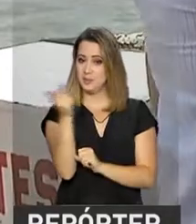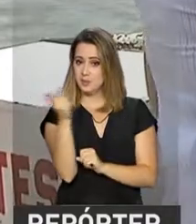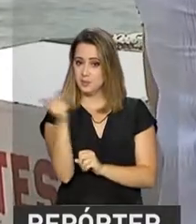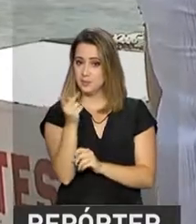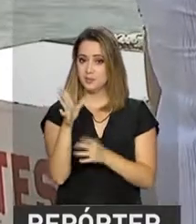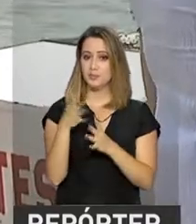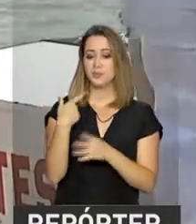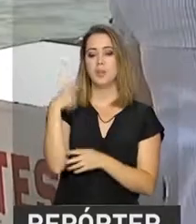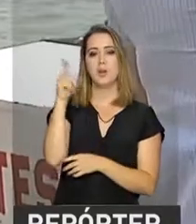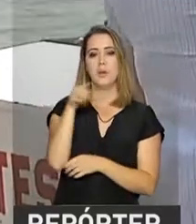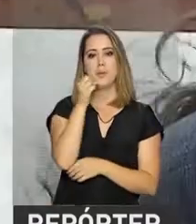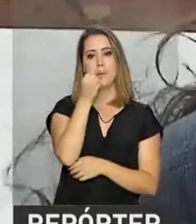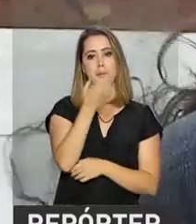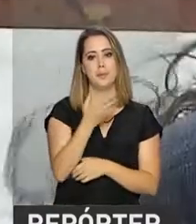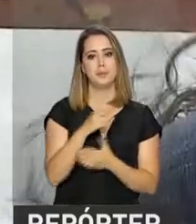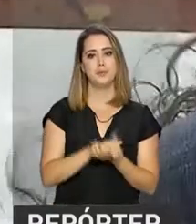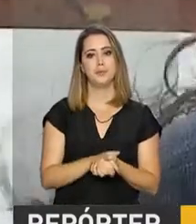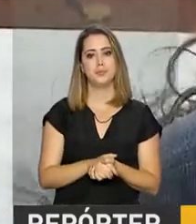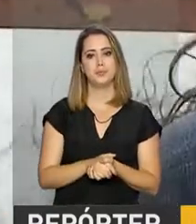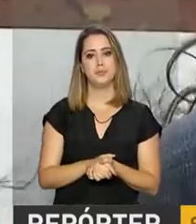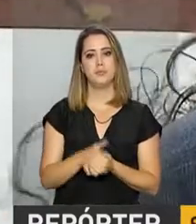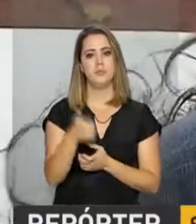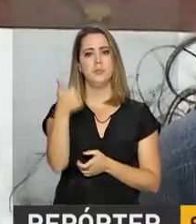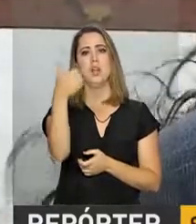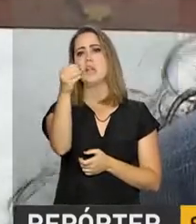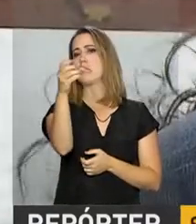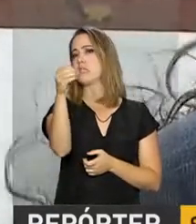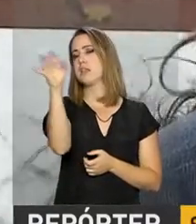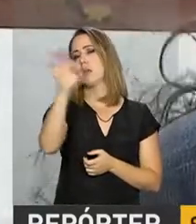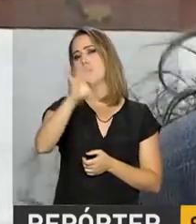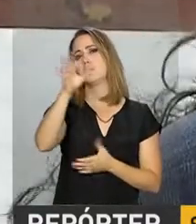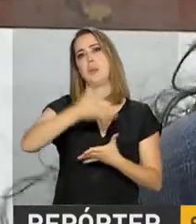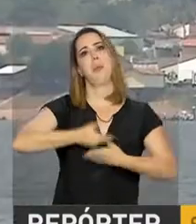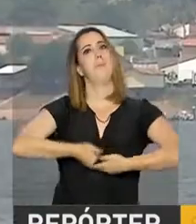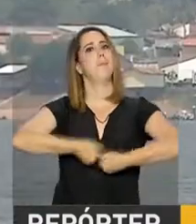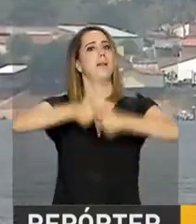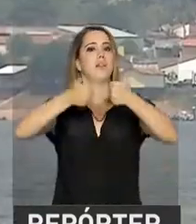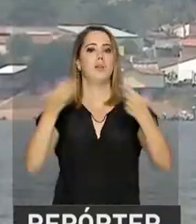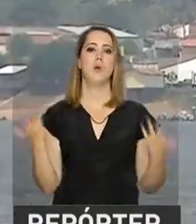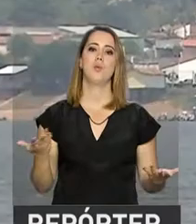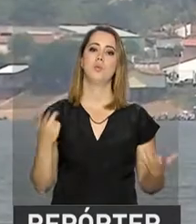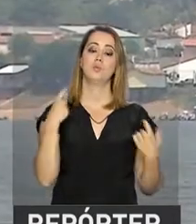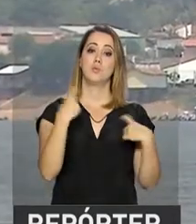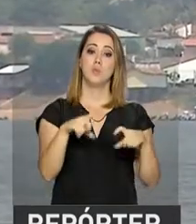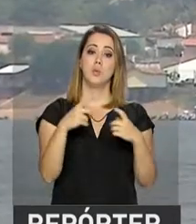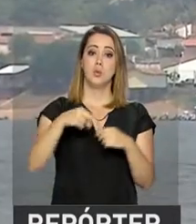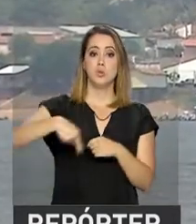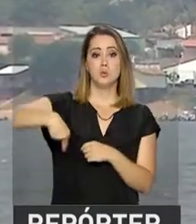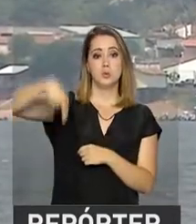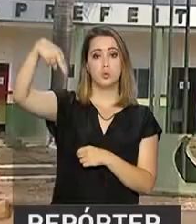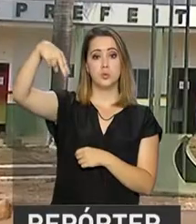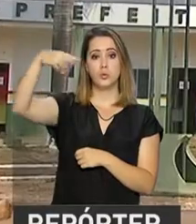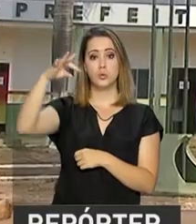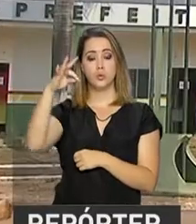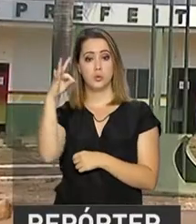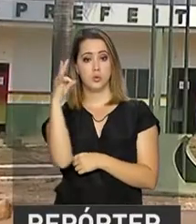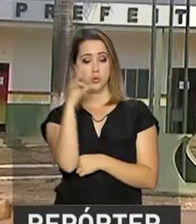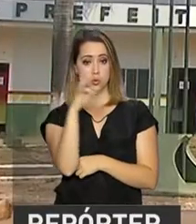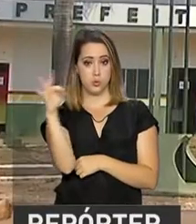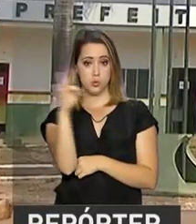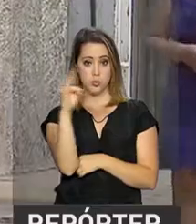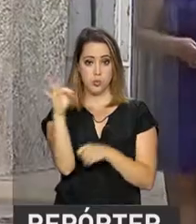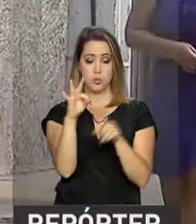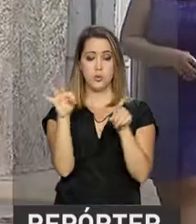animou a professora 100% de vantagem com a ponte melhorar muito localizado no norte do tocantins xambioá